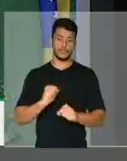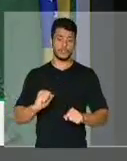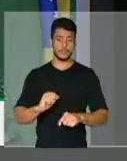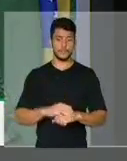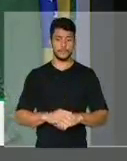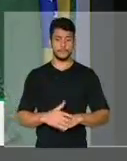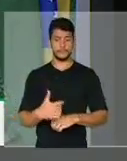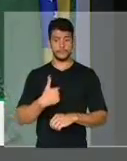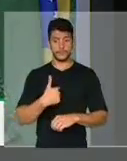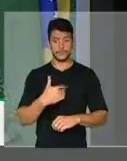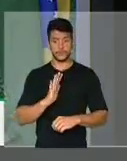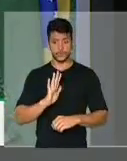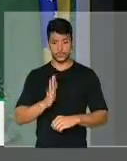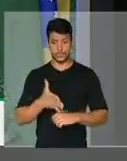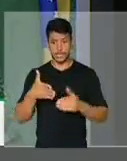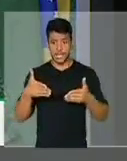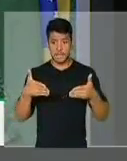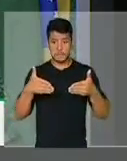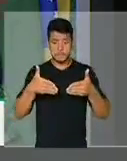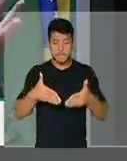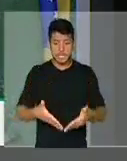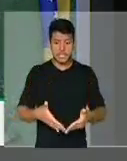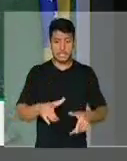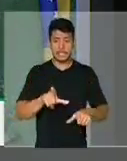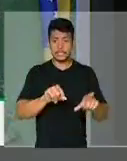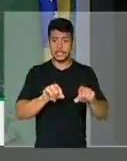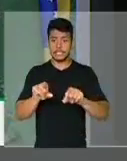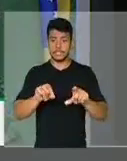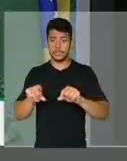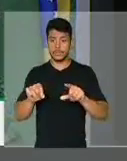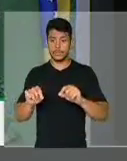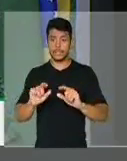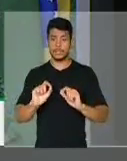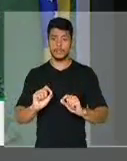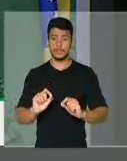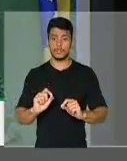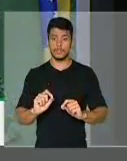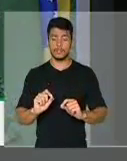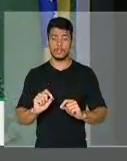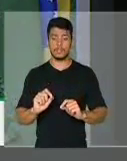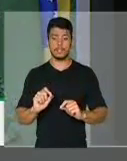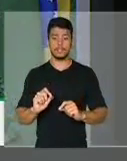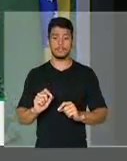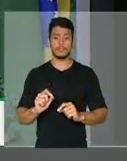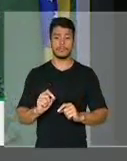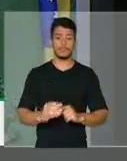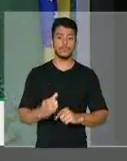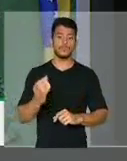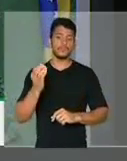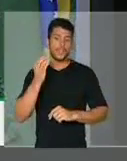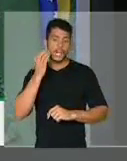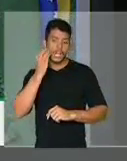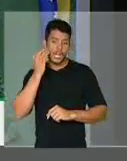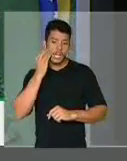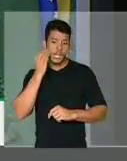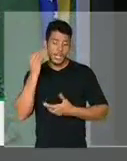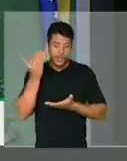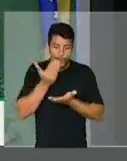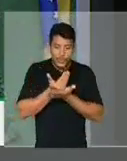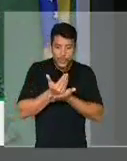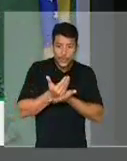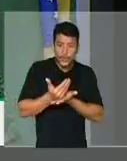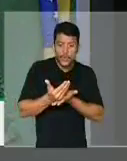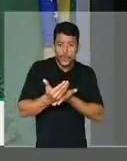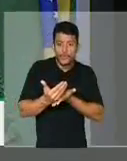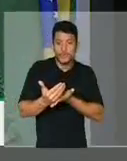Eu tive a oportunidade de participar na escolha dos modelos da telefonia móvel nesse país, ainda